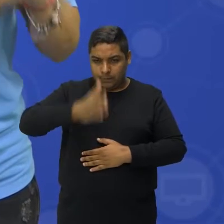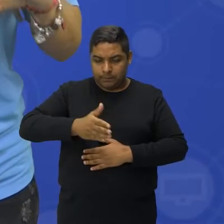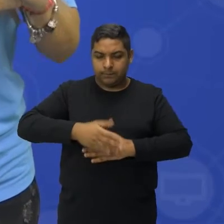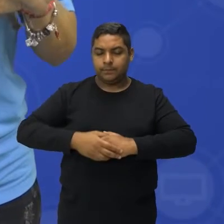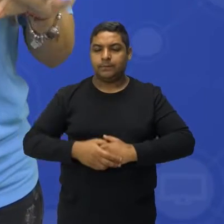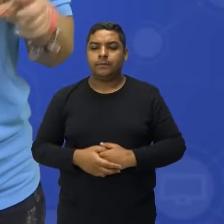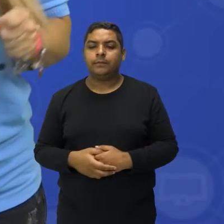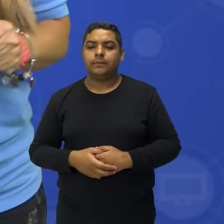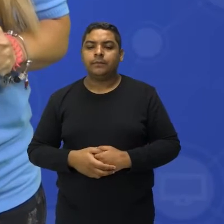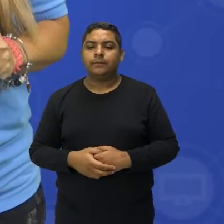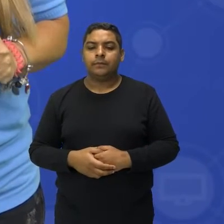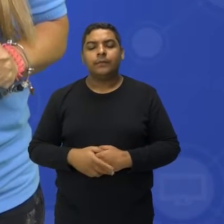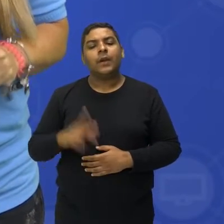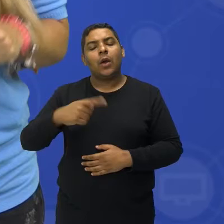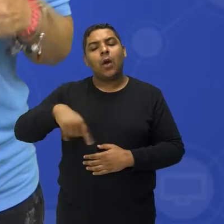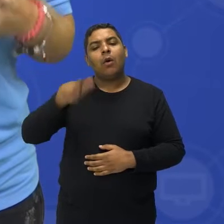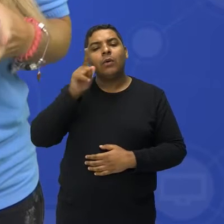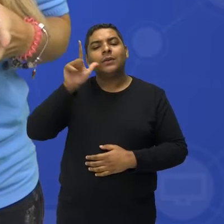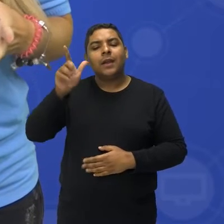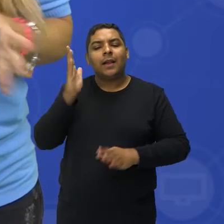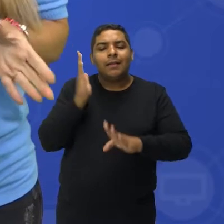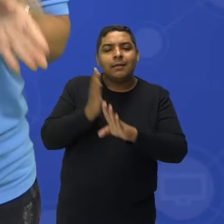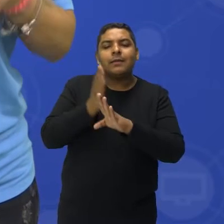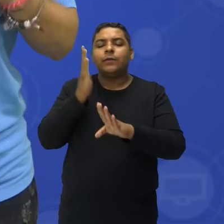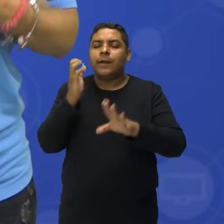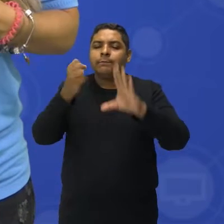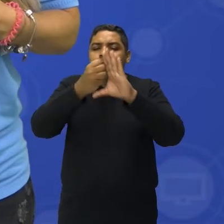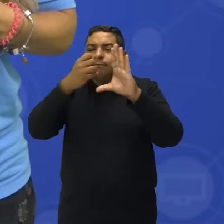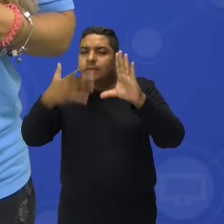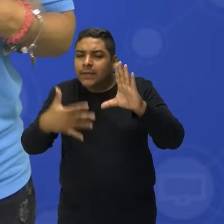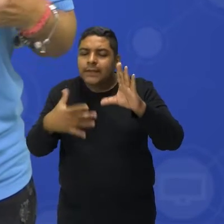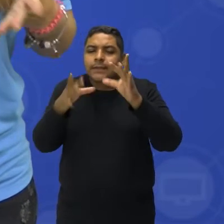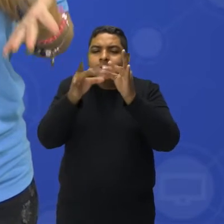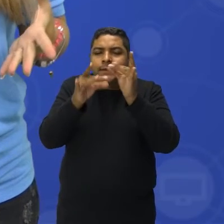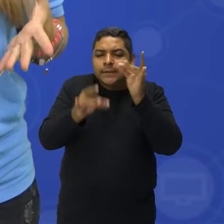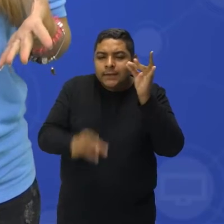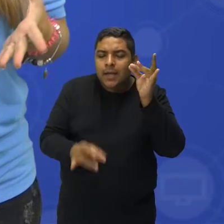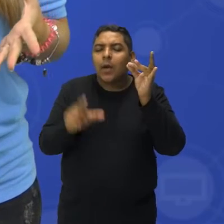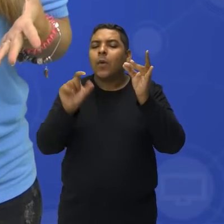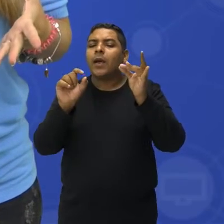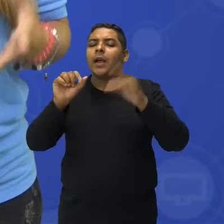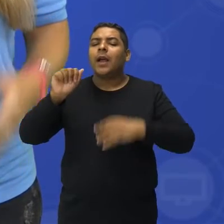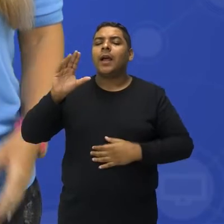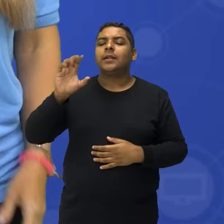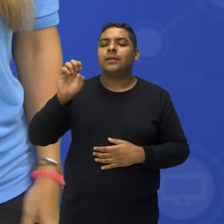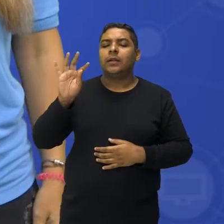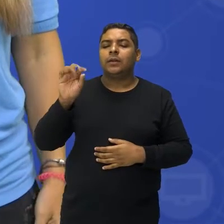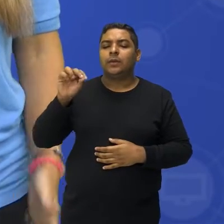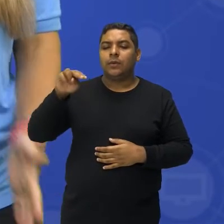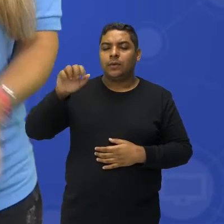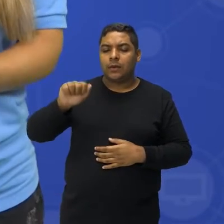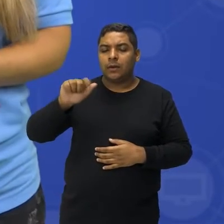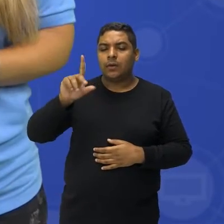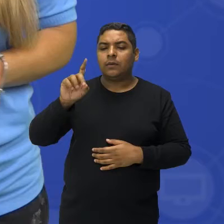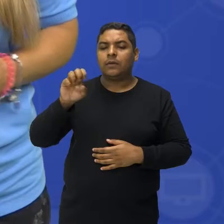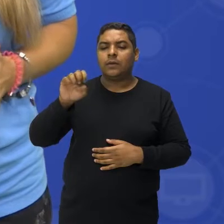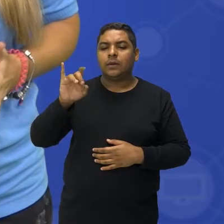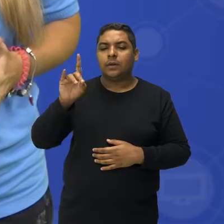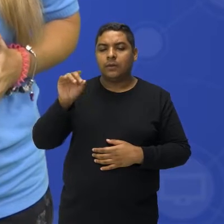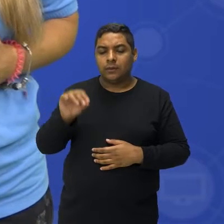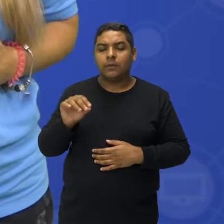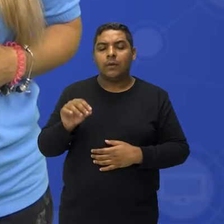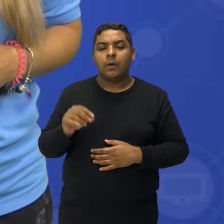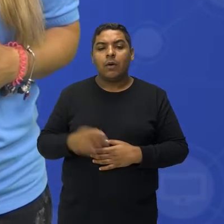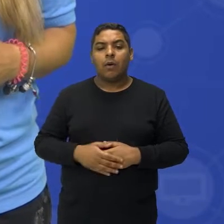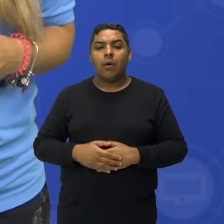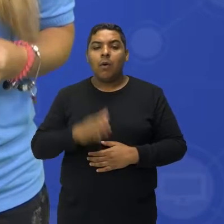E aí é que a gente consegue identificar, caracterizar o que é uma cetona, o que é um aldeído. Tá bom? Bora conhecer agora cada um